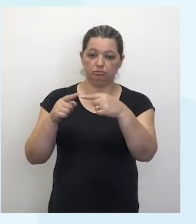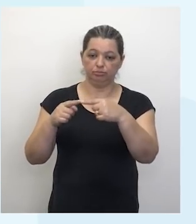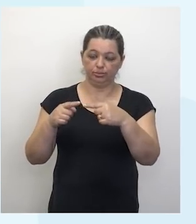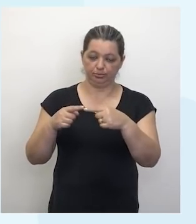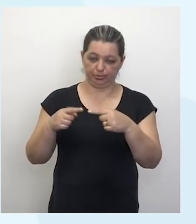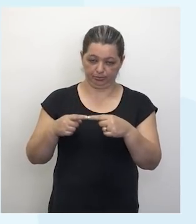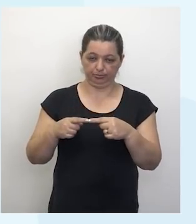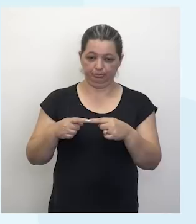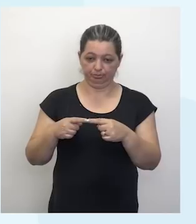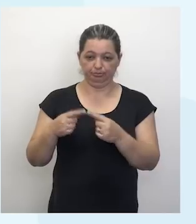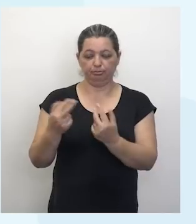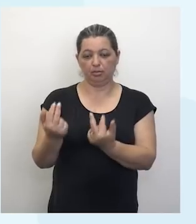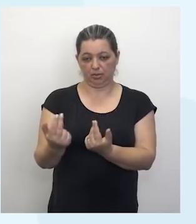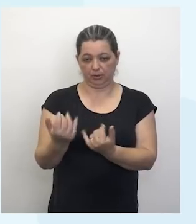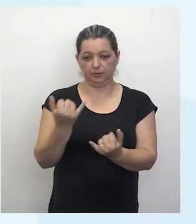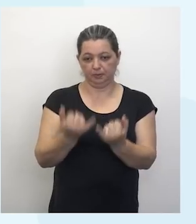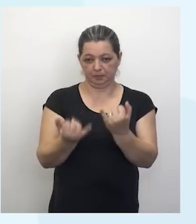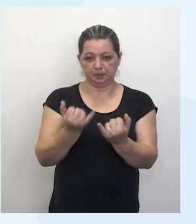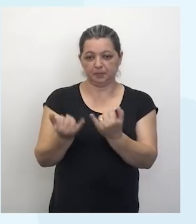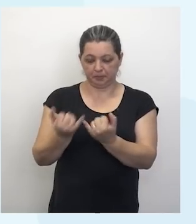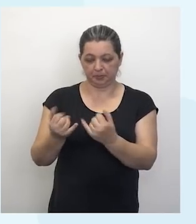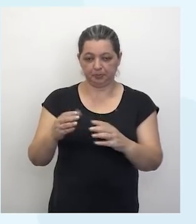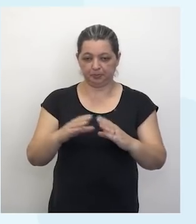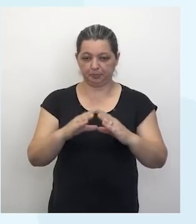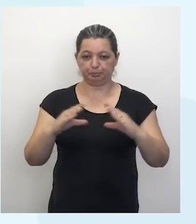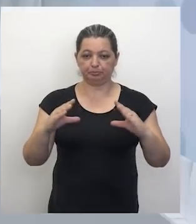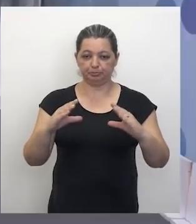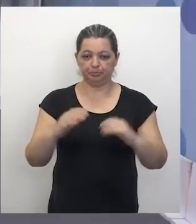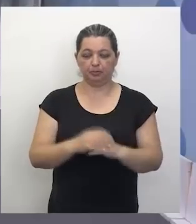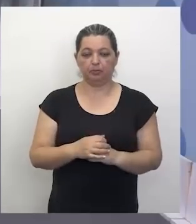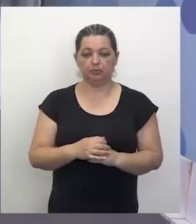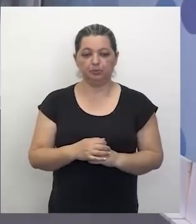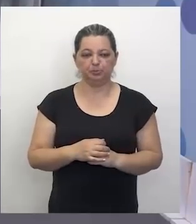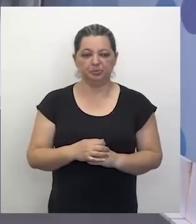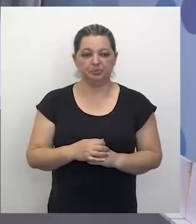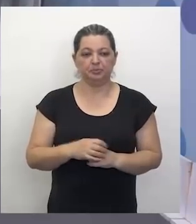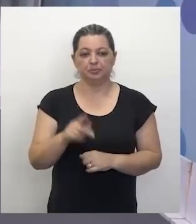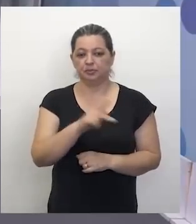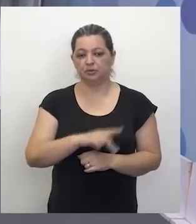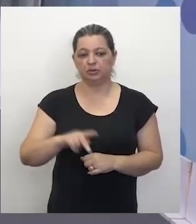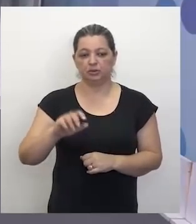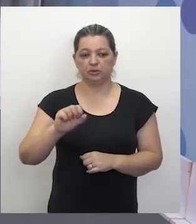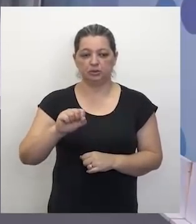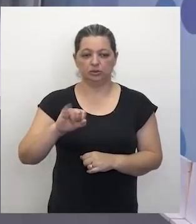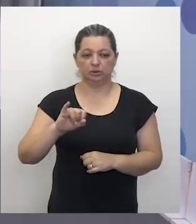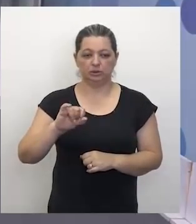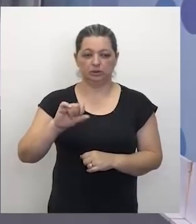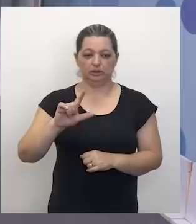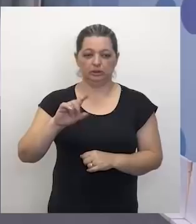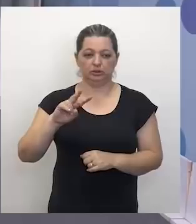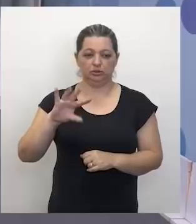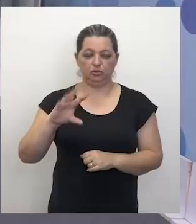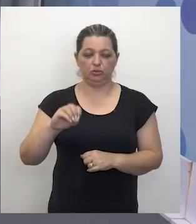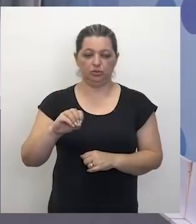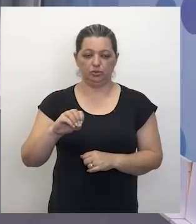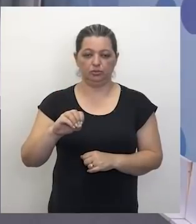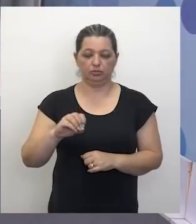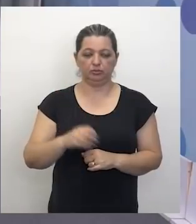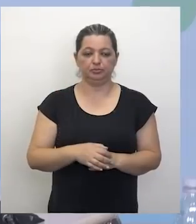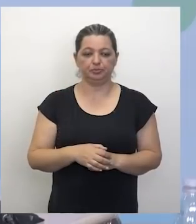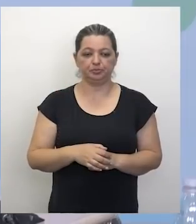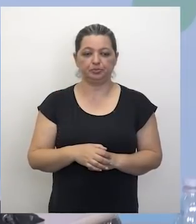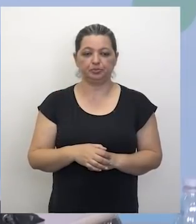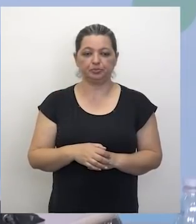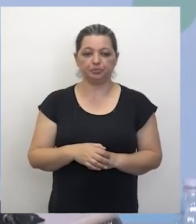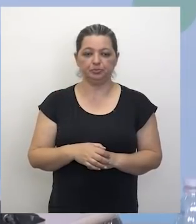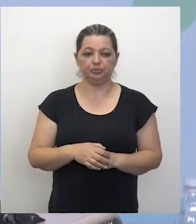de semelhança, com o nosso aumento. E é verdade, viu? O professor Silvio, ele faz essa relação. O lado amplia K, perímetro amplia K